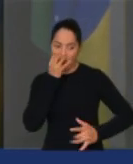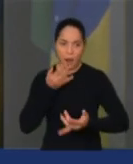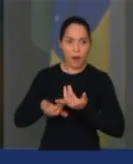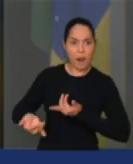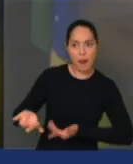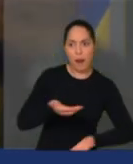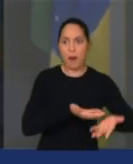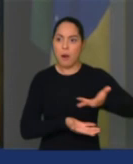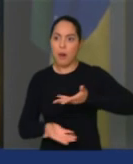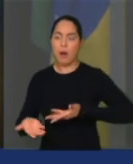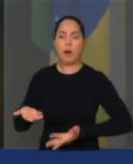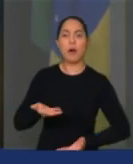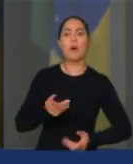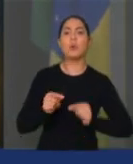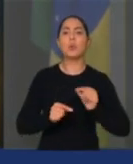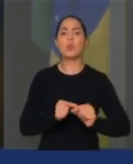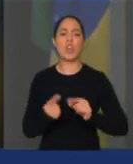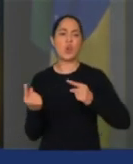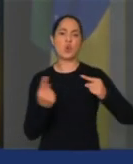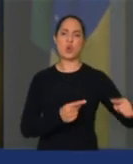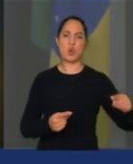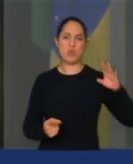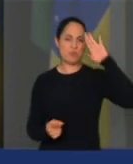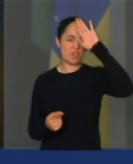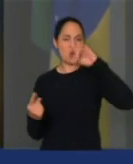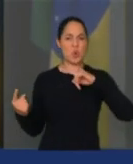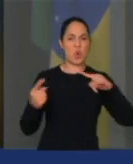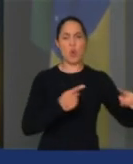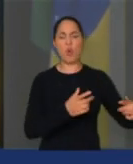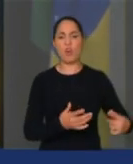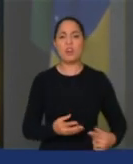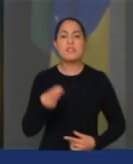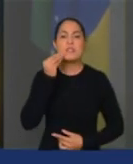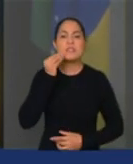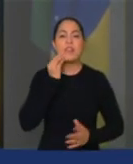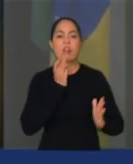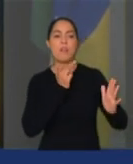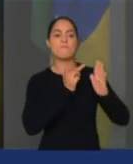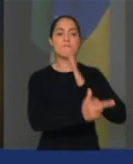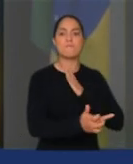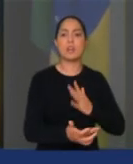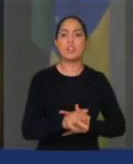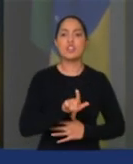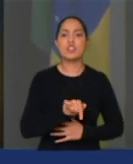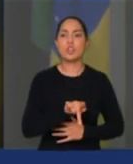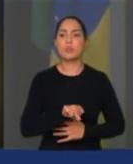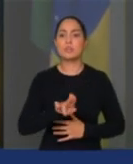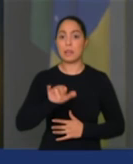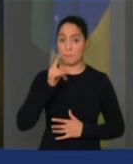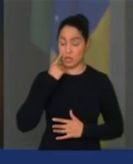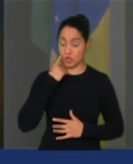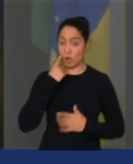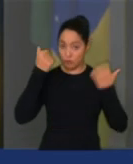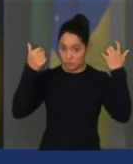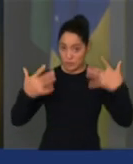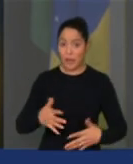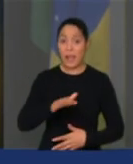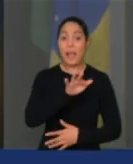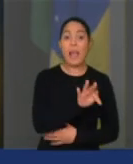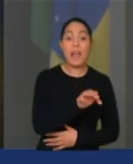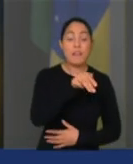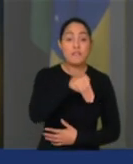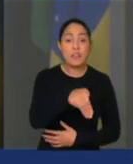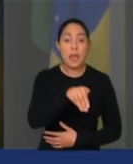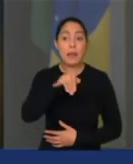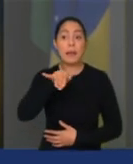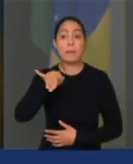contra o presidente Bolsonaro, querendo emplacar aí essa narrativa de genocida, o FMI se